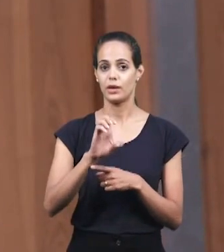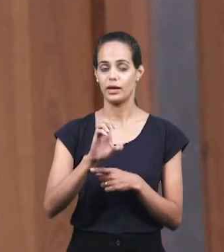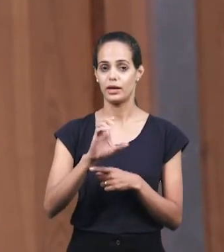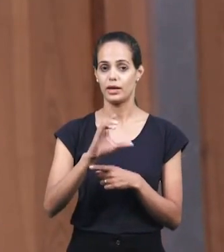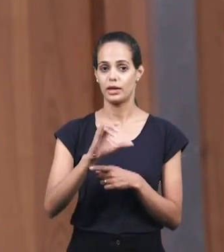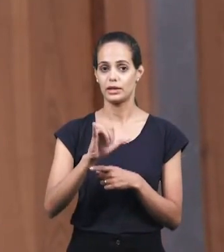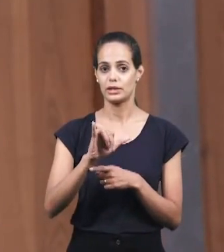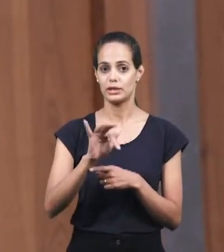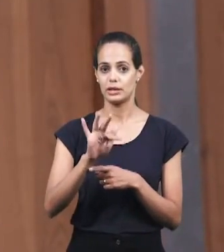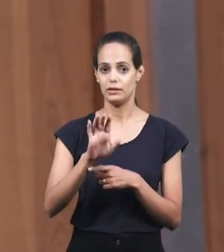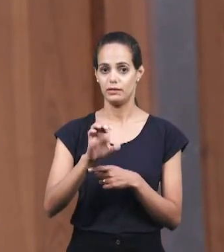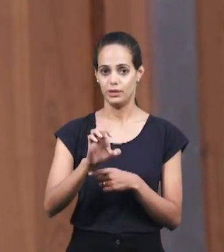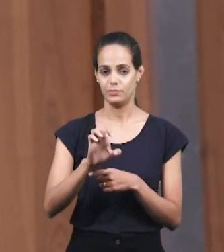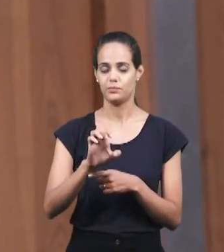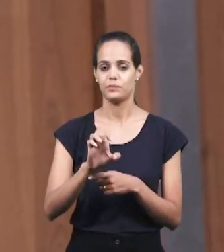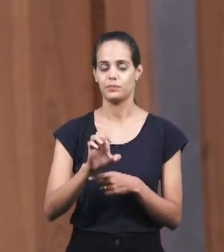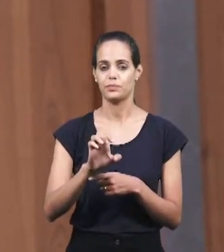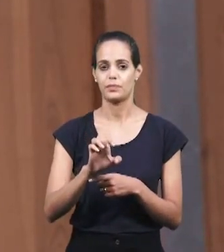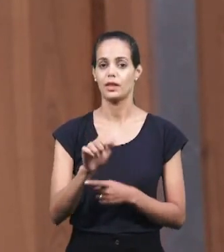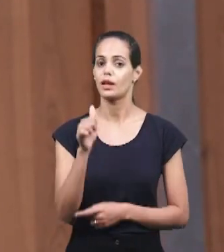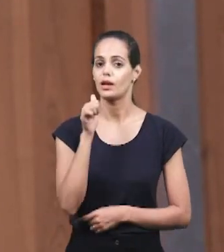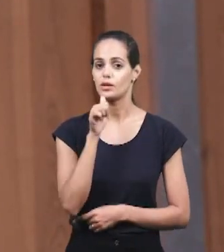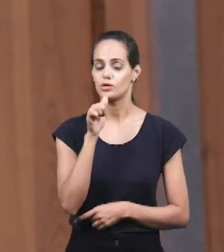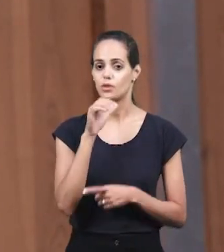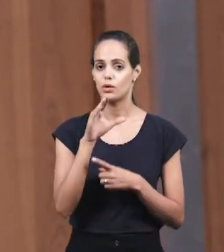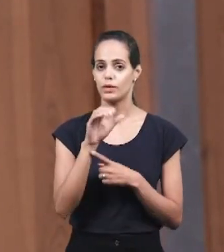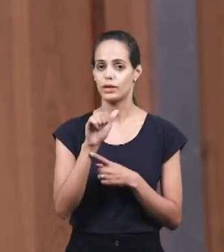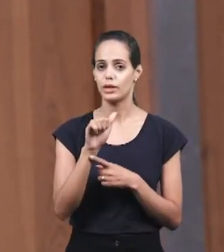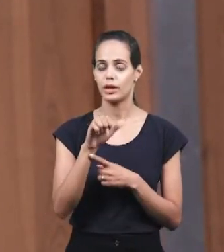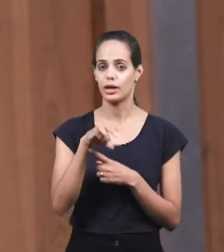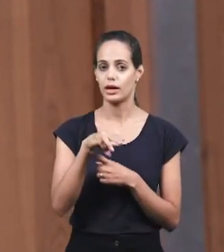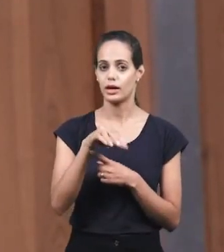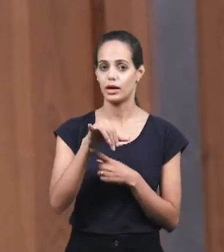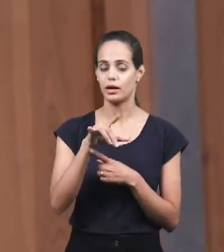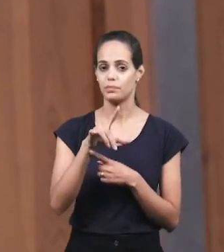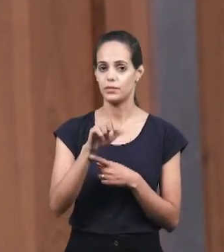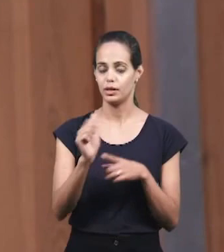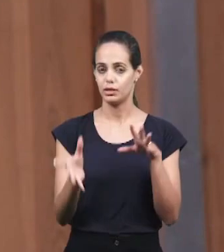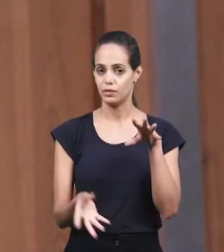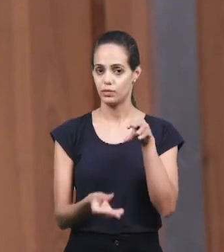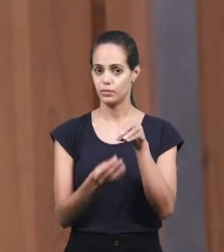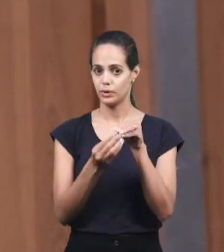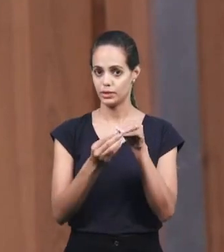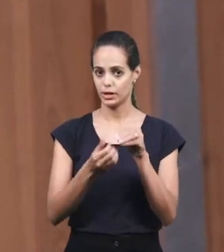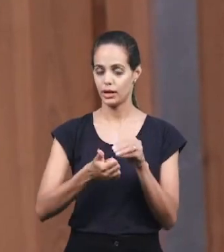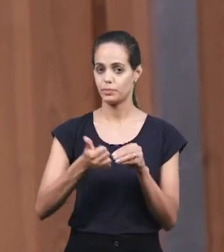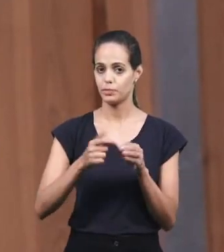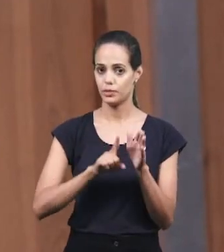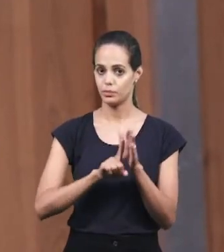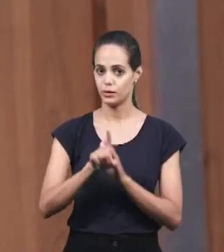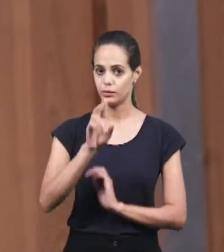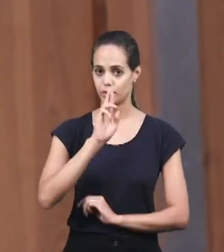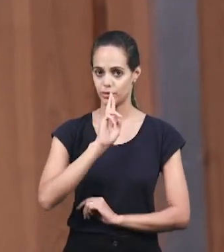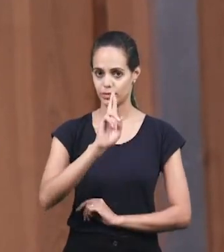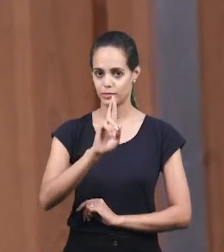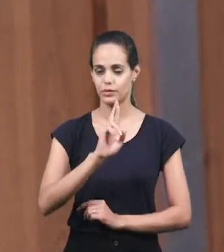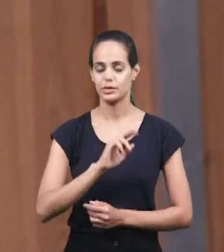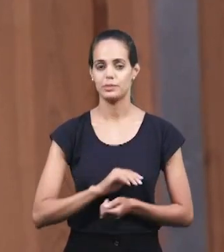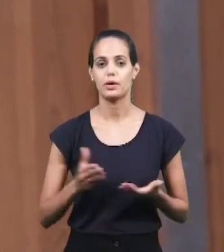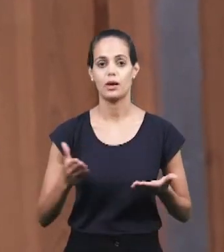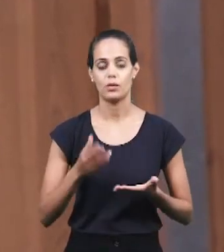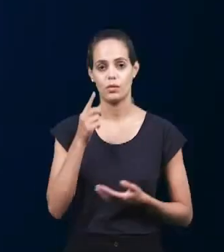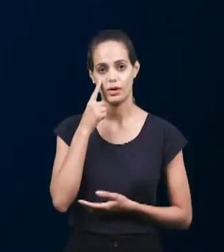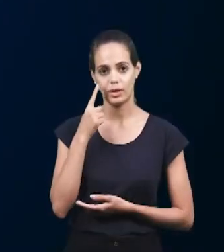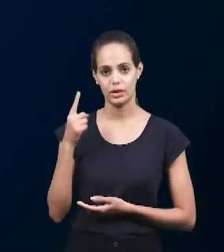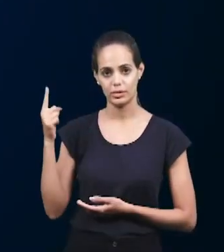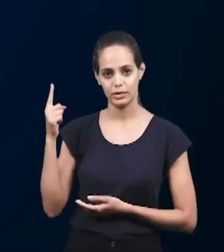A jovem Camila irá completar essa resposta à nossa primeira pergunta. Vamos estar atentos, então, àquilo que os nossos irmãos